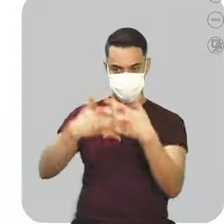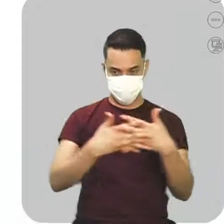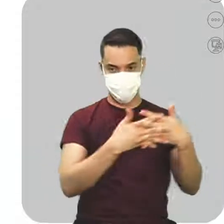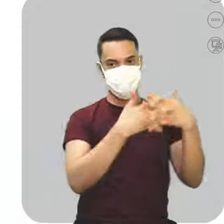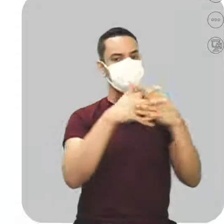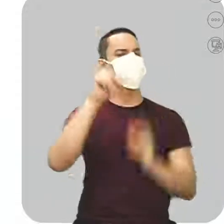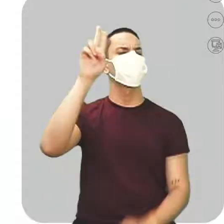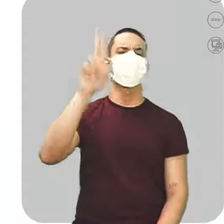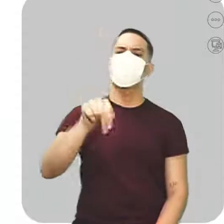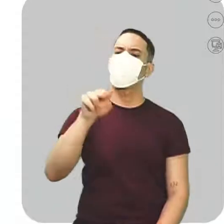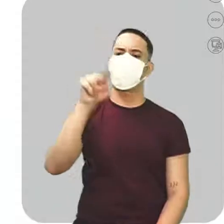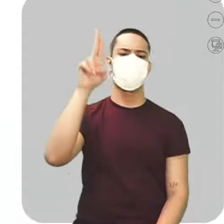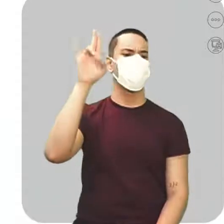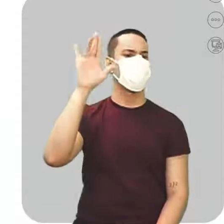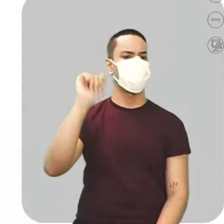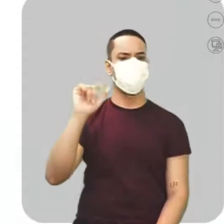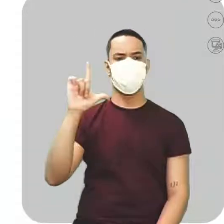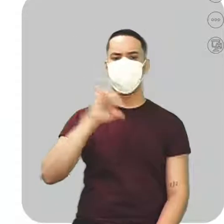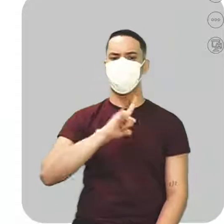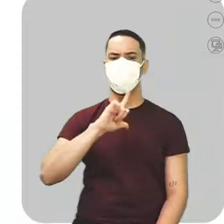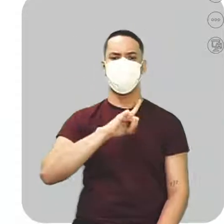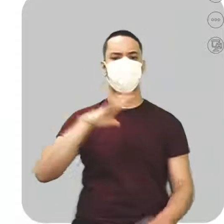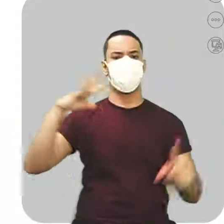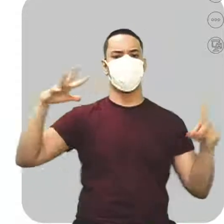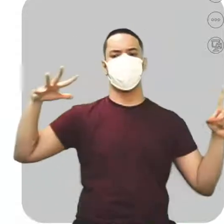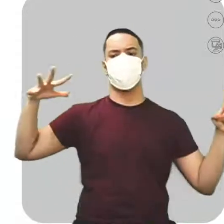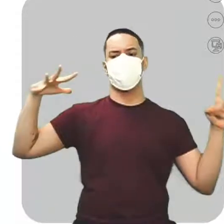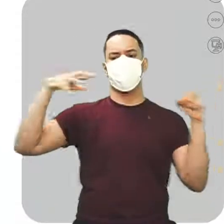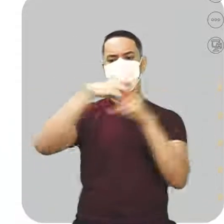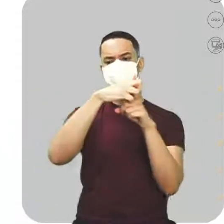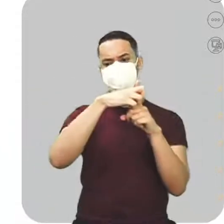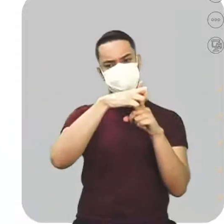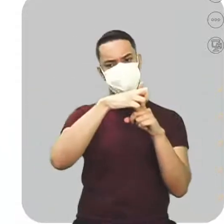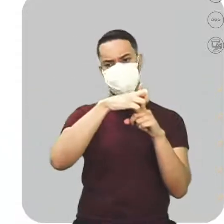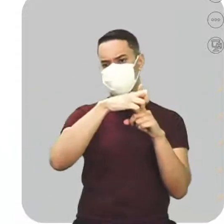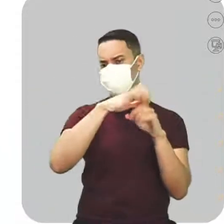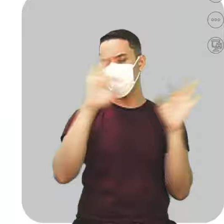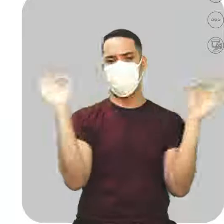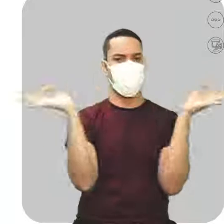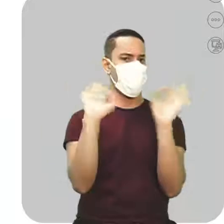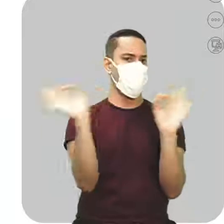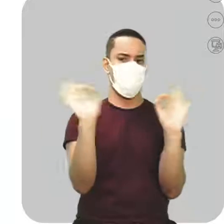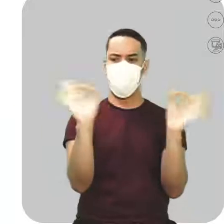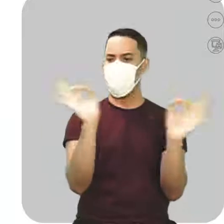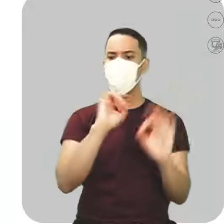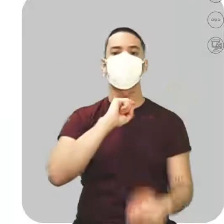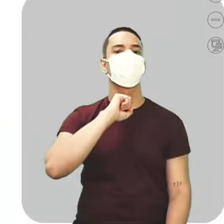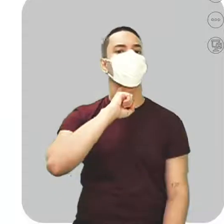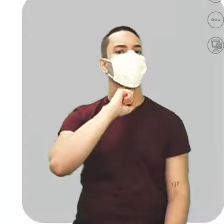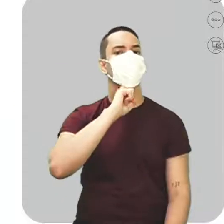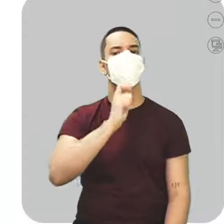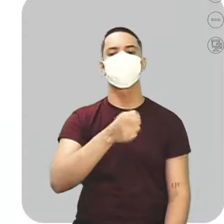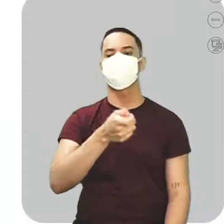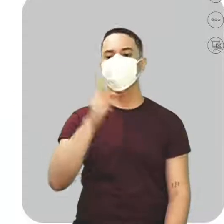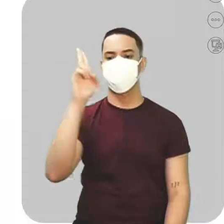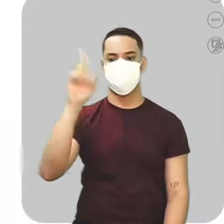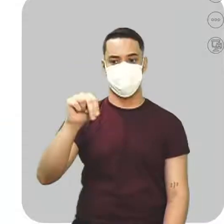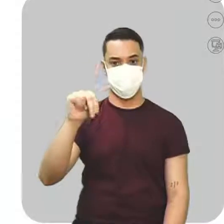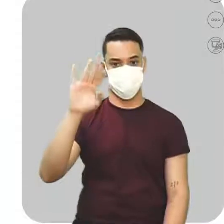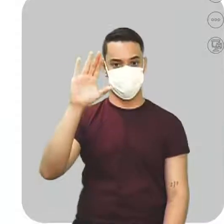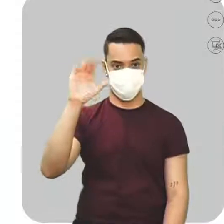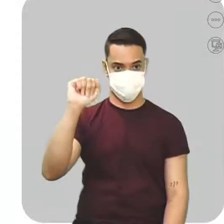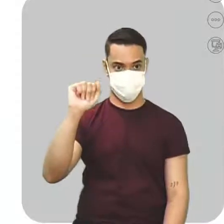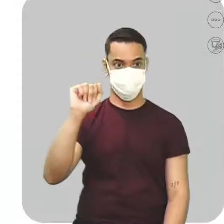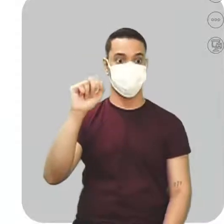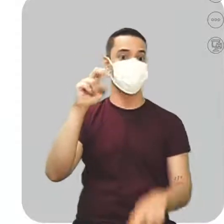caminhoneiro, nunca sofreu ou causou um acidente. Então, ó, a questão dele